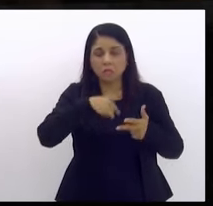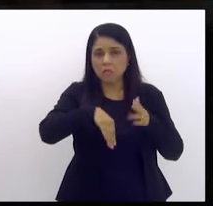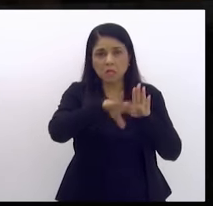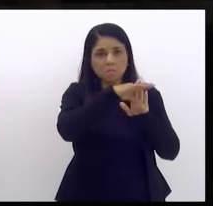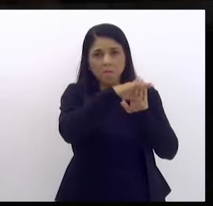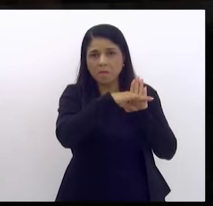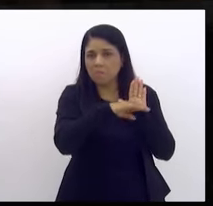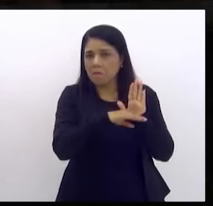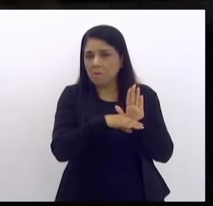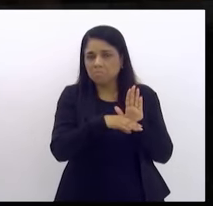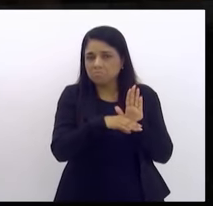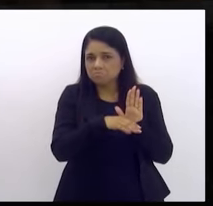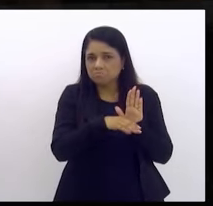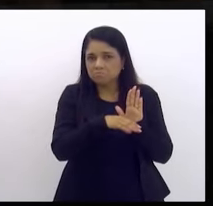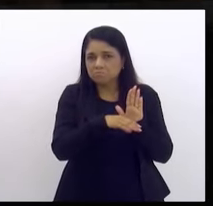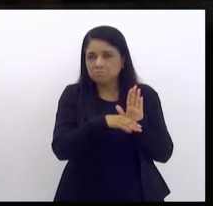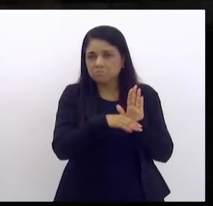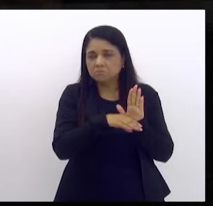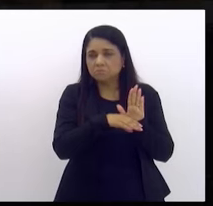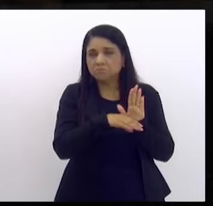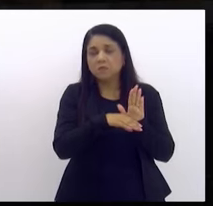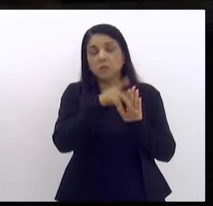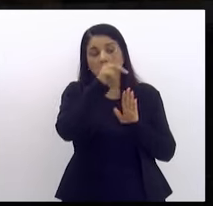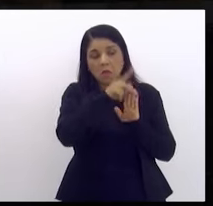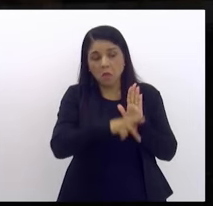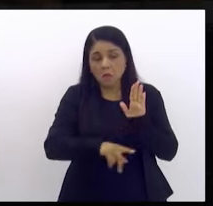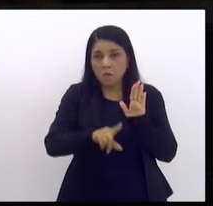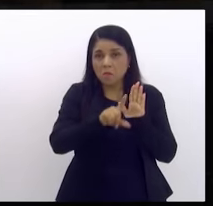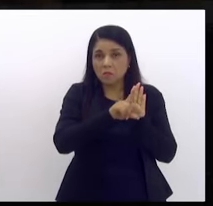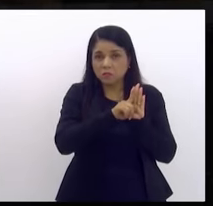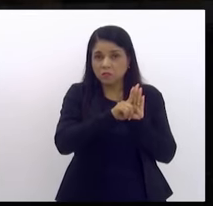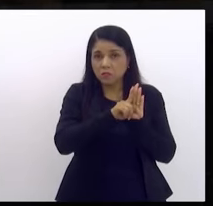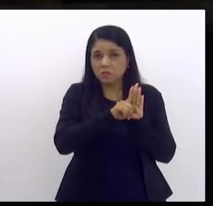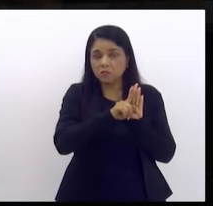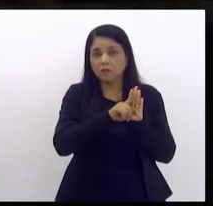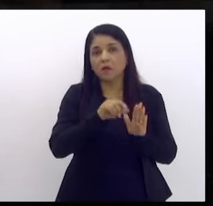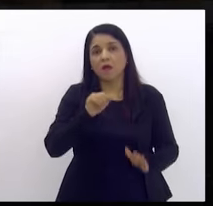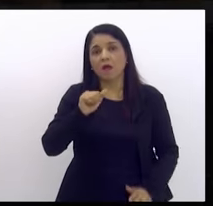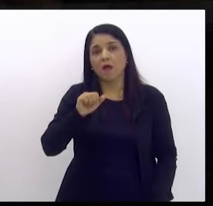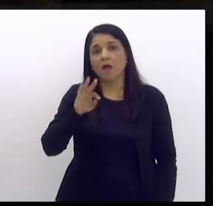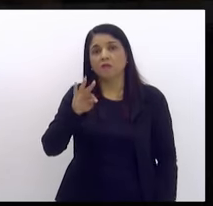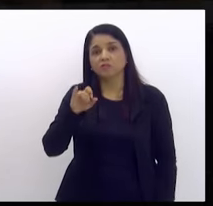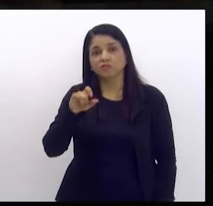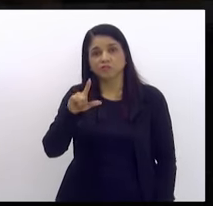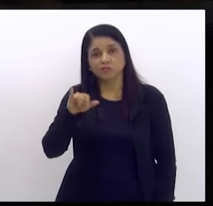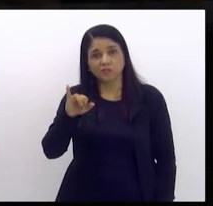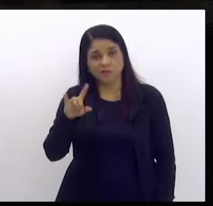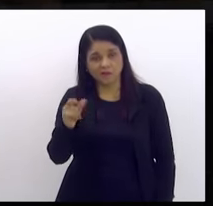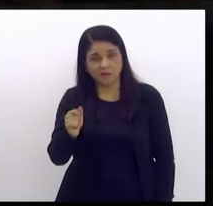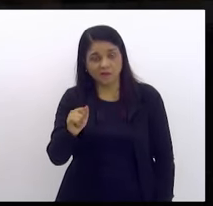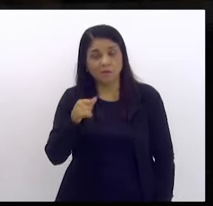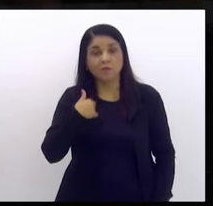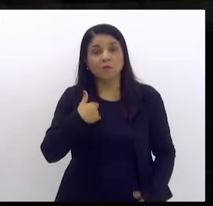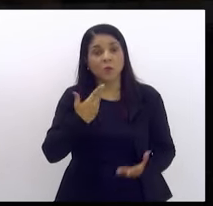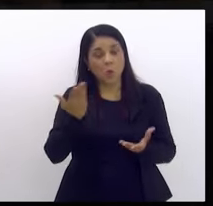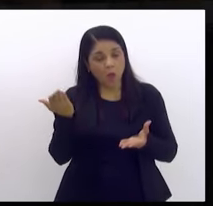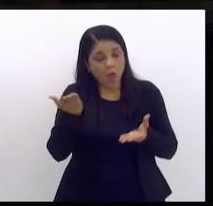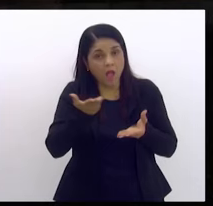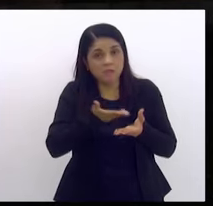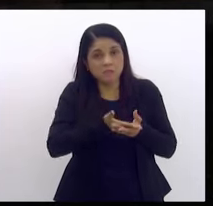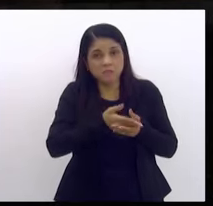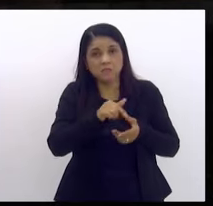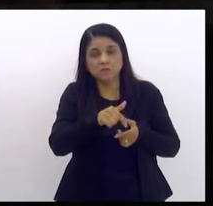catalogados. E só mandou esse projeto, deputado Átila Nunes, porque eu entrei com uma ação direta